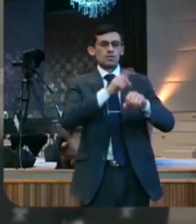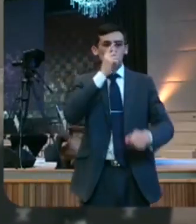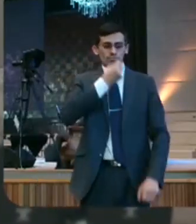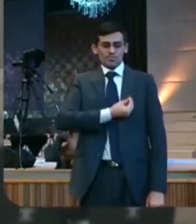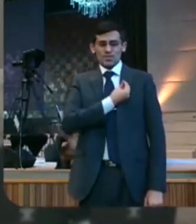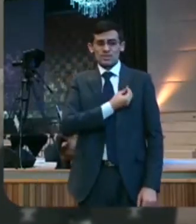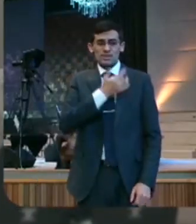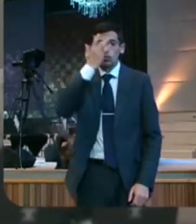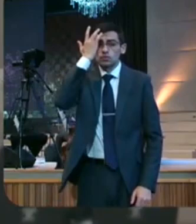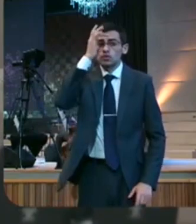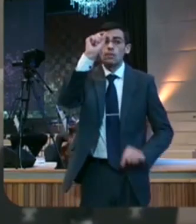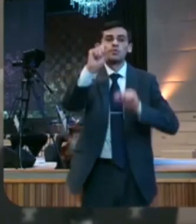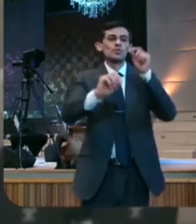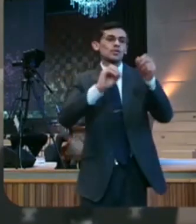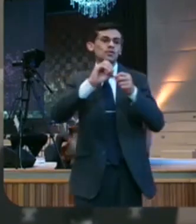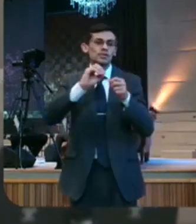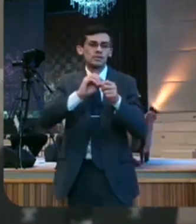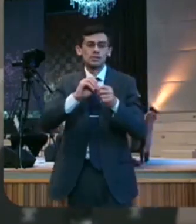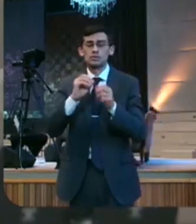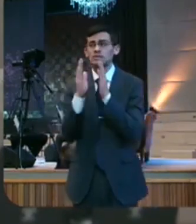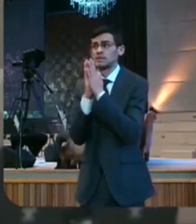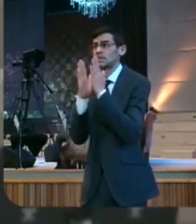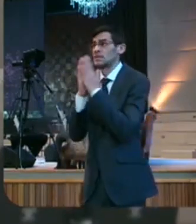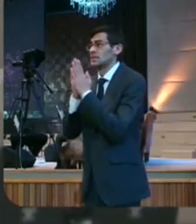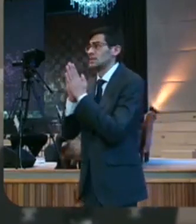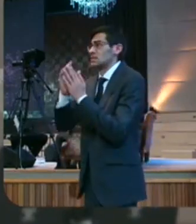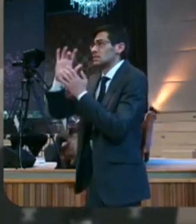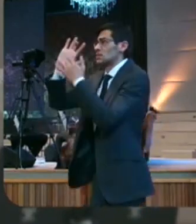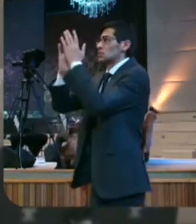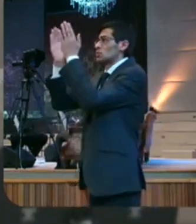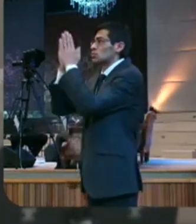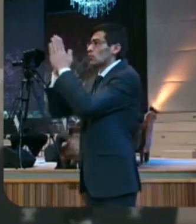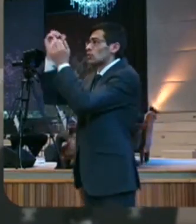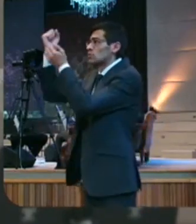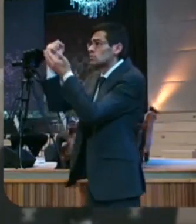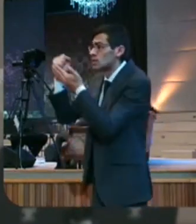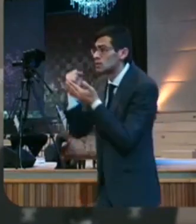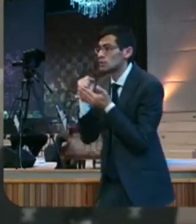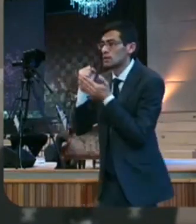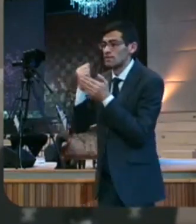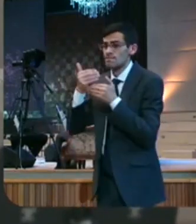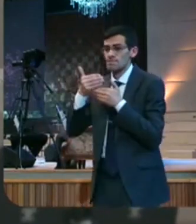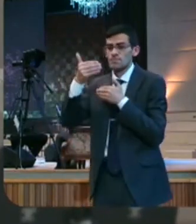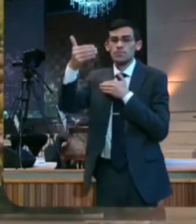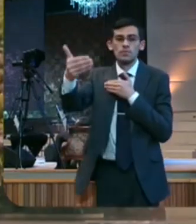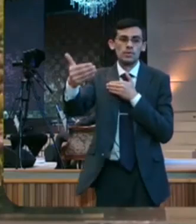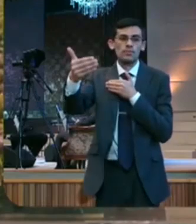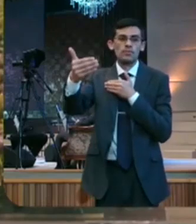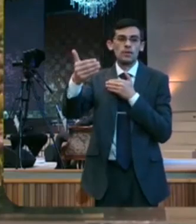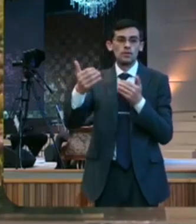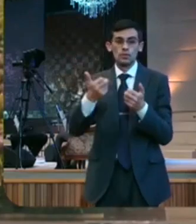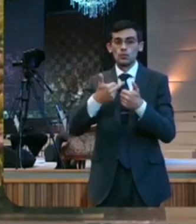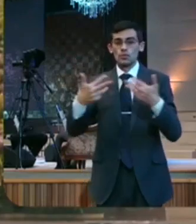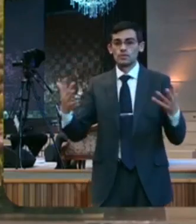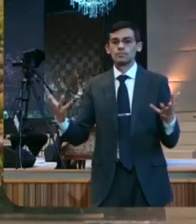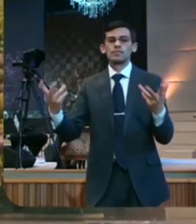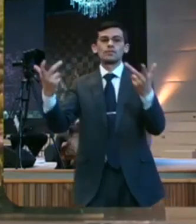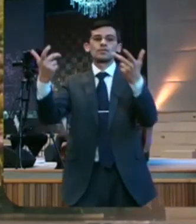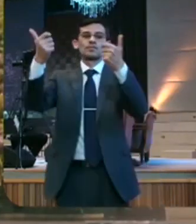gente pede para Jesus ir à frente da gente, e quando Ele vai à frente, coisas extraordinárias